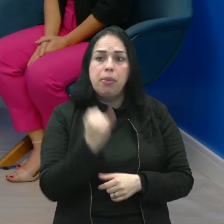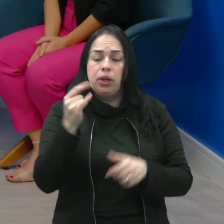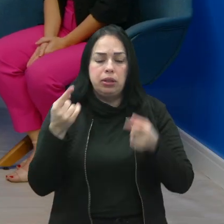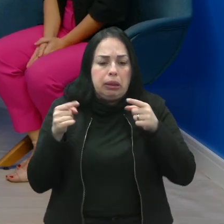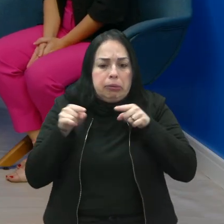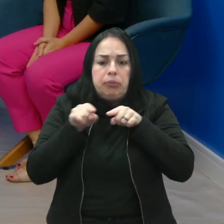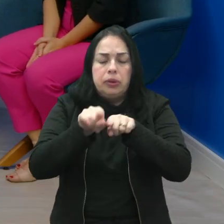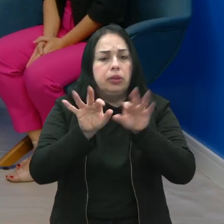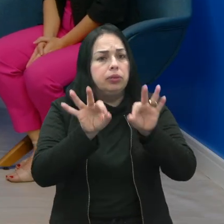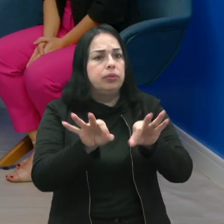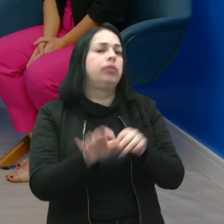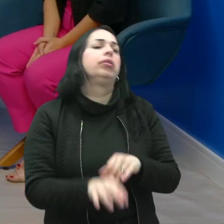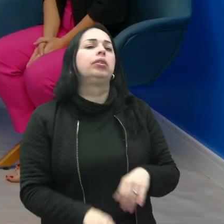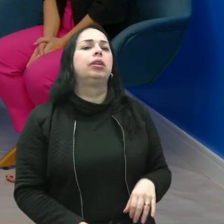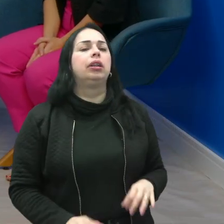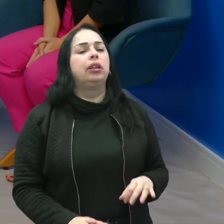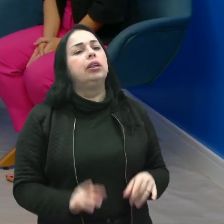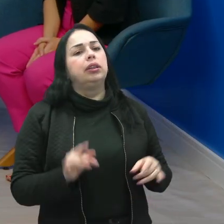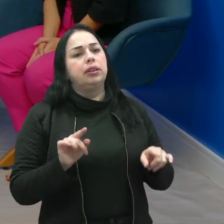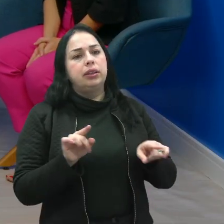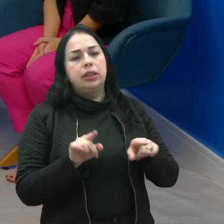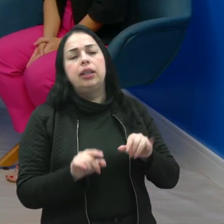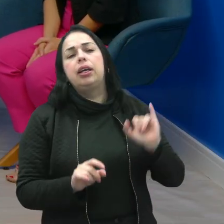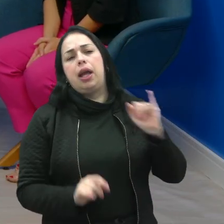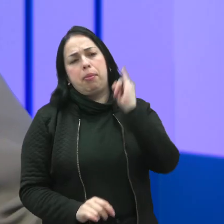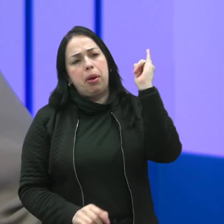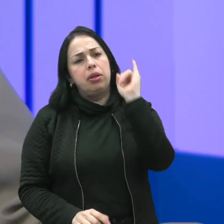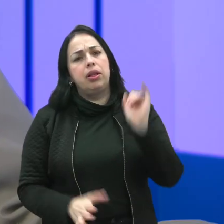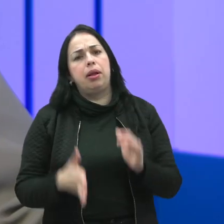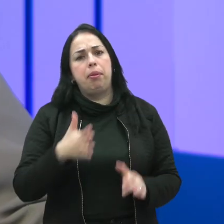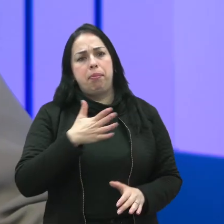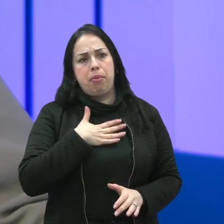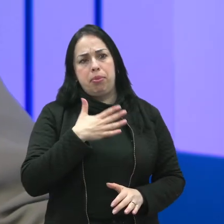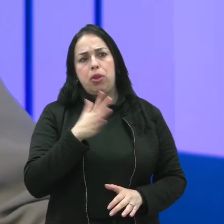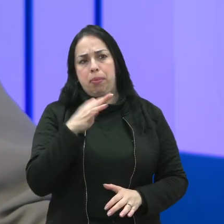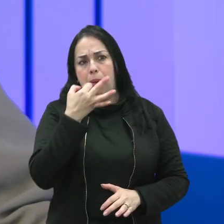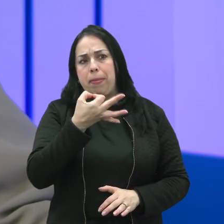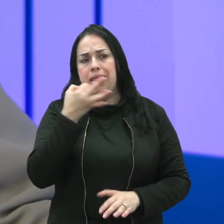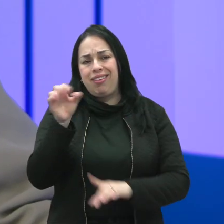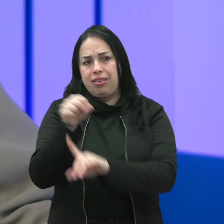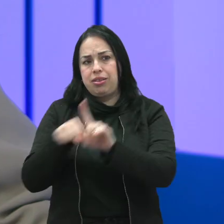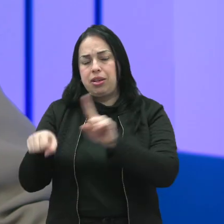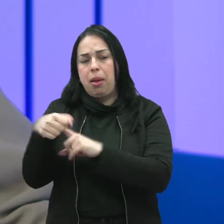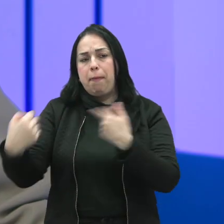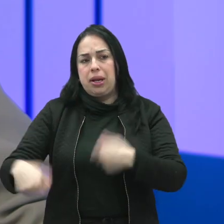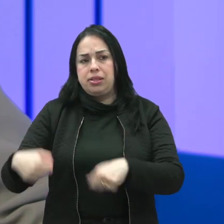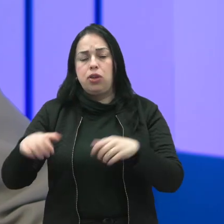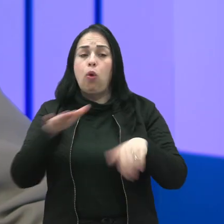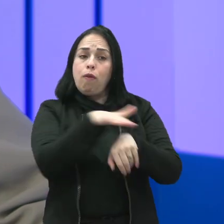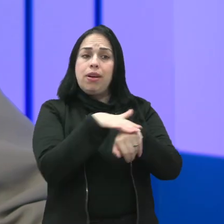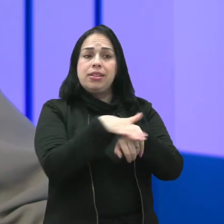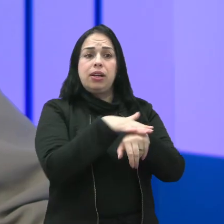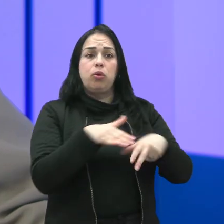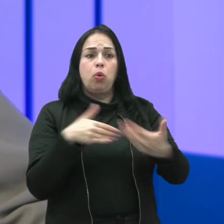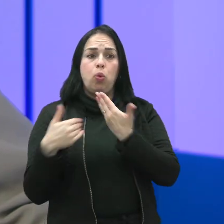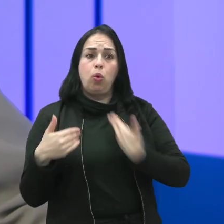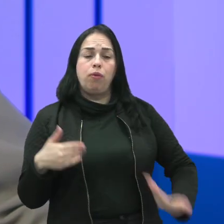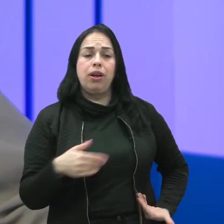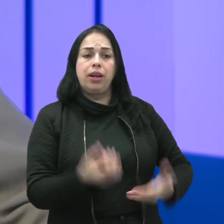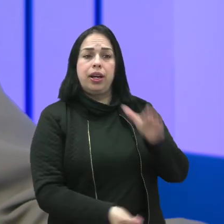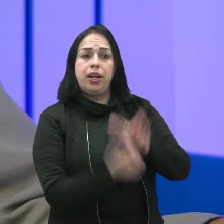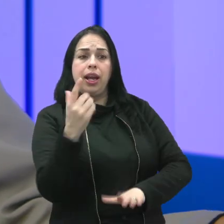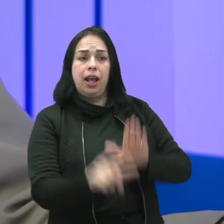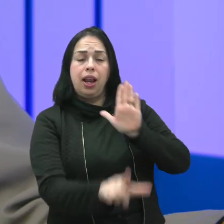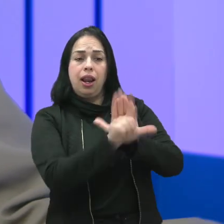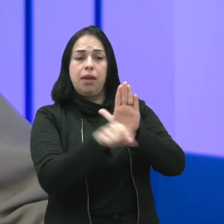né, Valdir? Isso é muito importante, né? Eu acho que nós, enquanto sociedade brasileira, temos que fazer um debate com o poder público, né? Tem que ter política